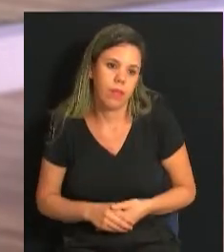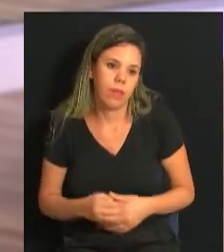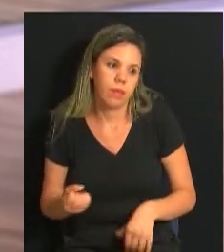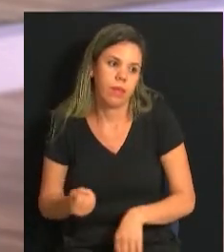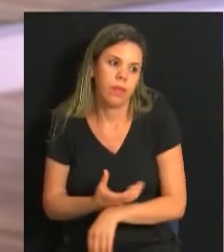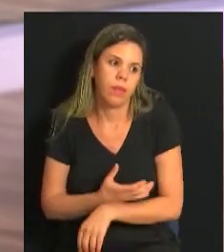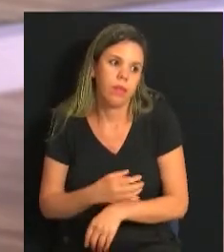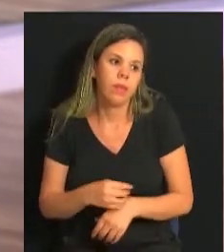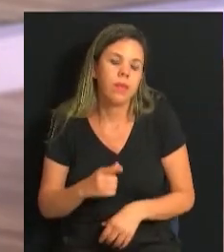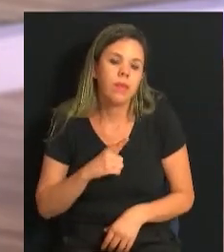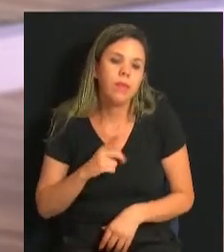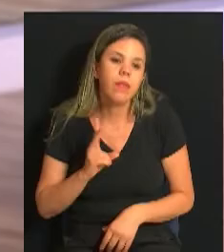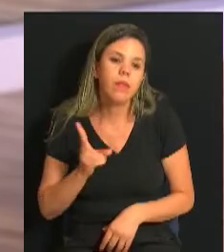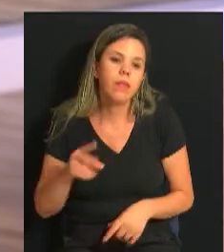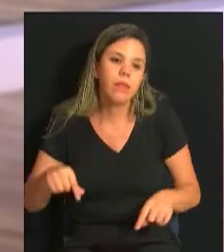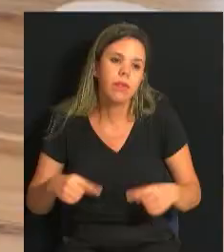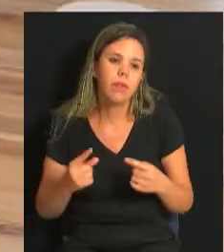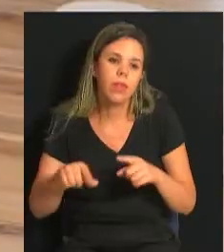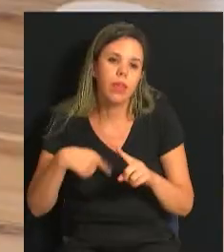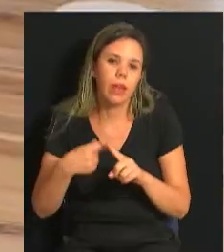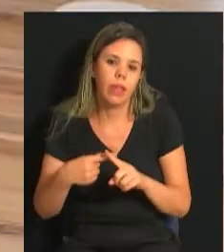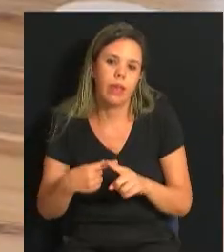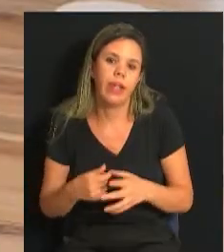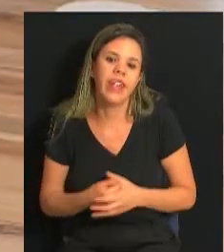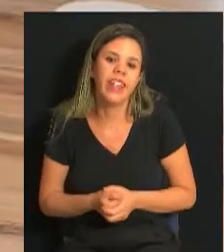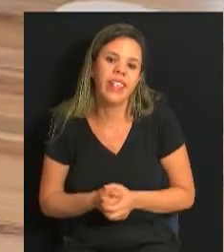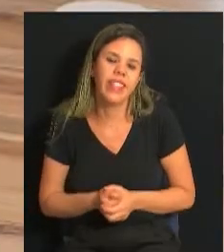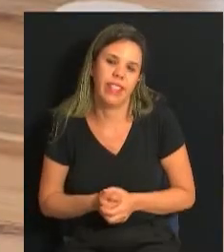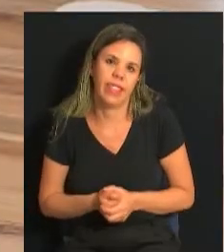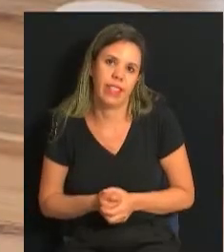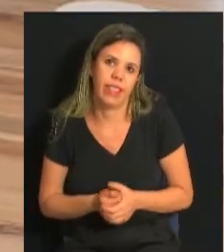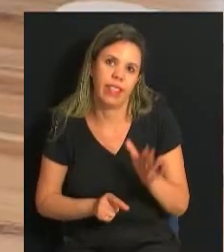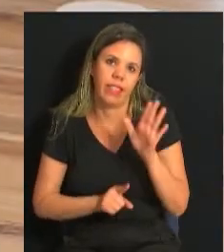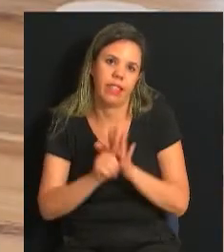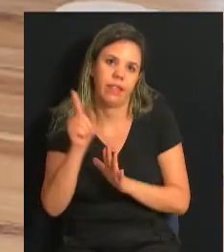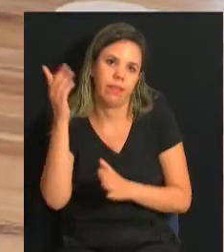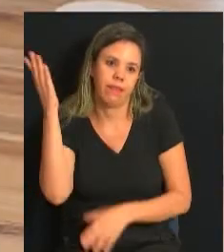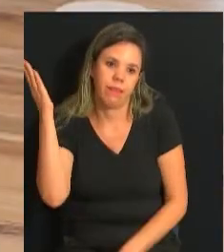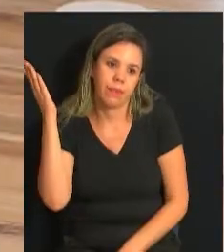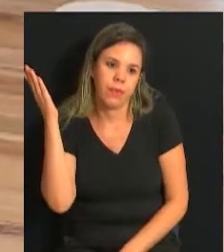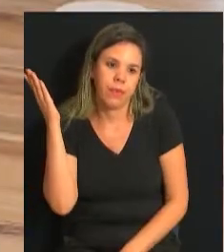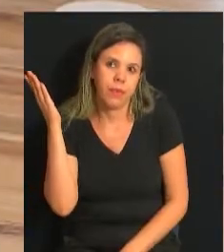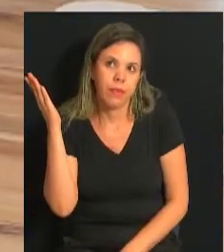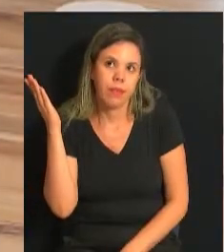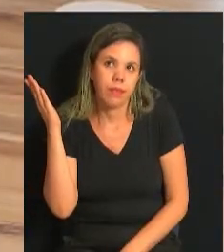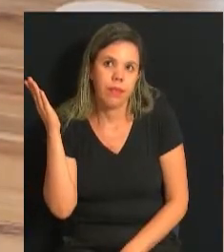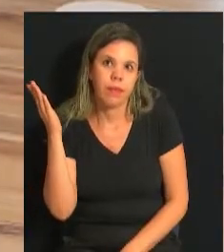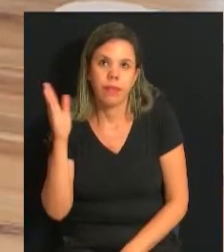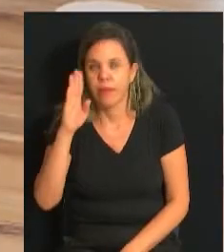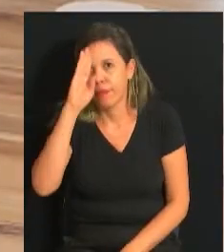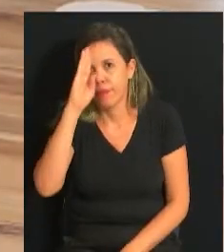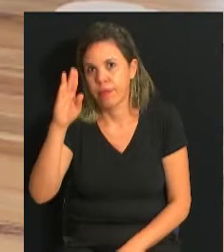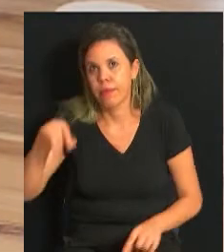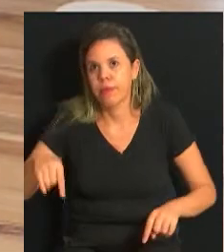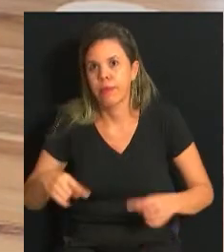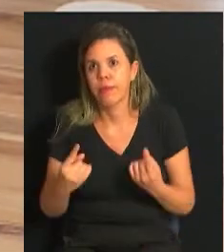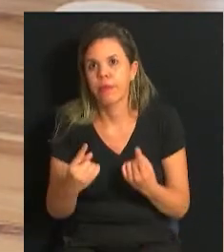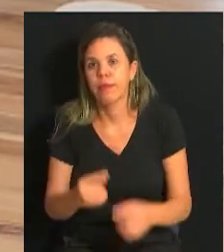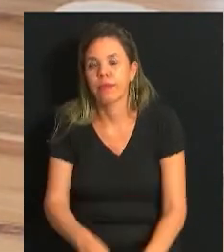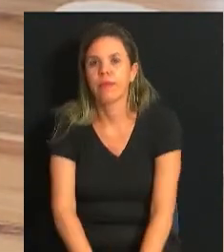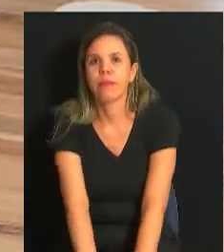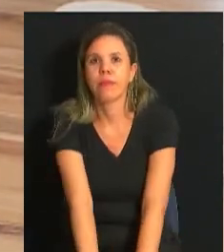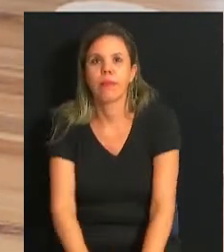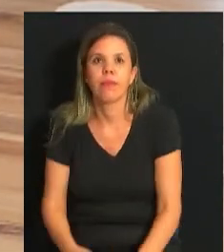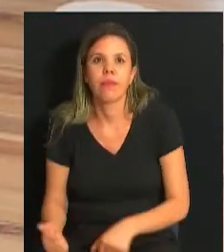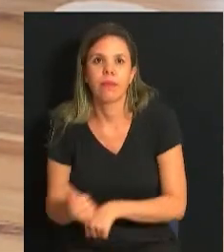não tem sempre uma mais né é eu ia até perguntar isso para você ou o principal desafio assim da